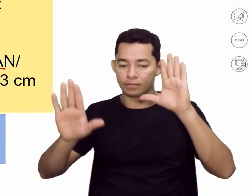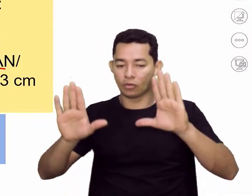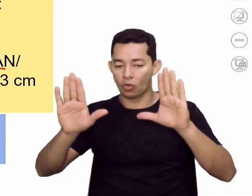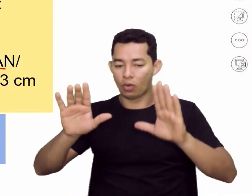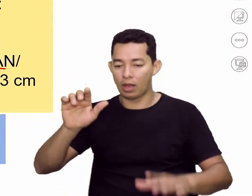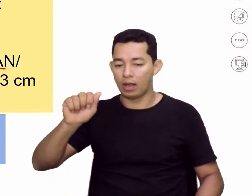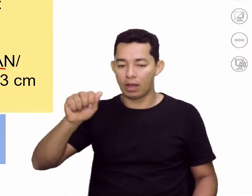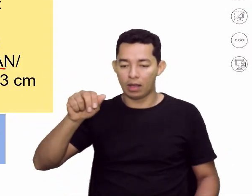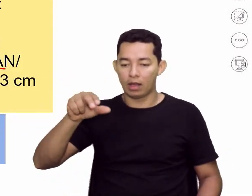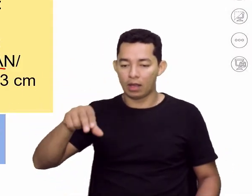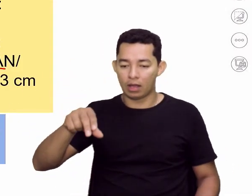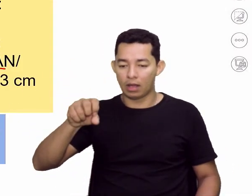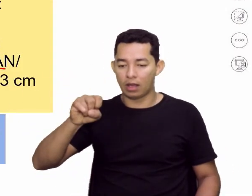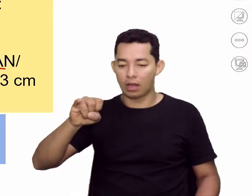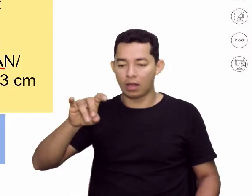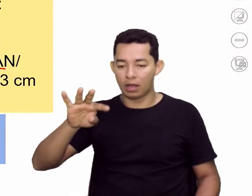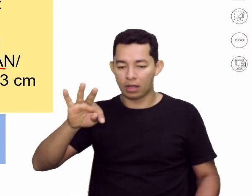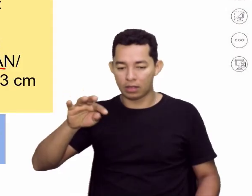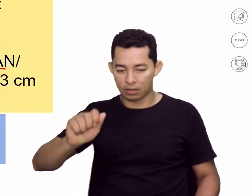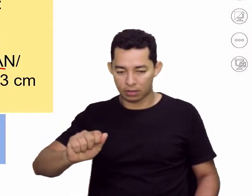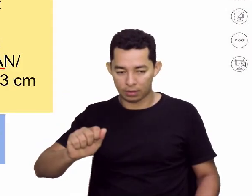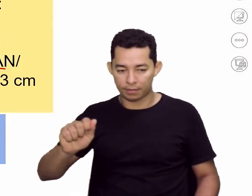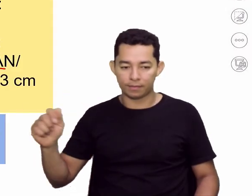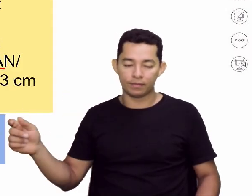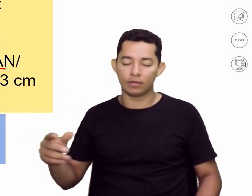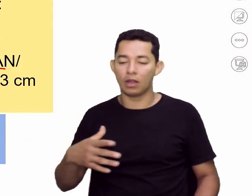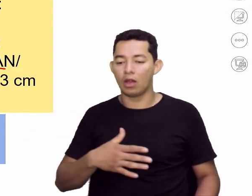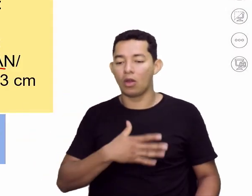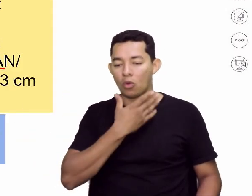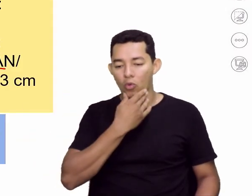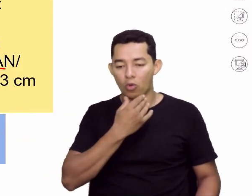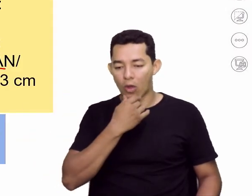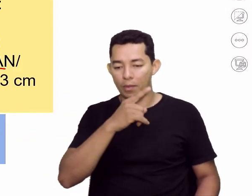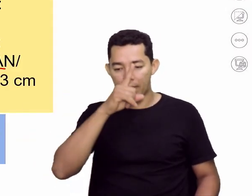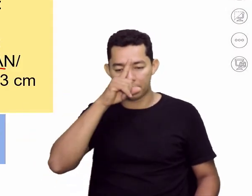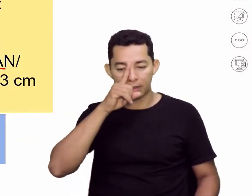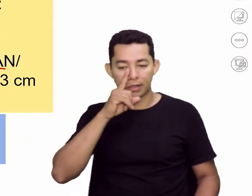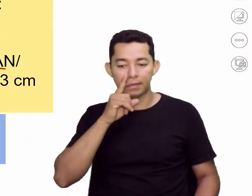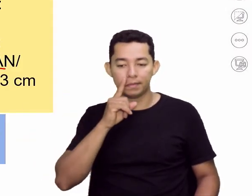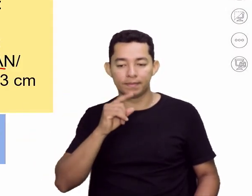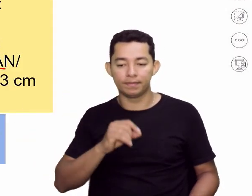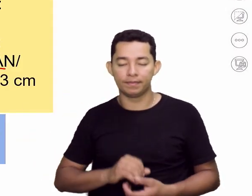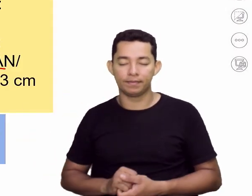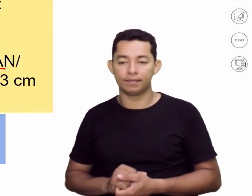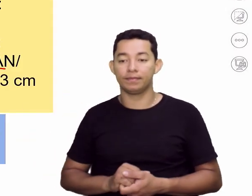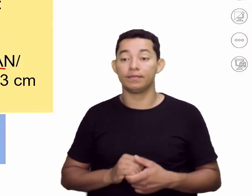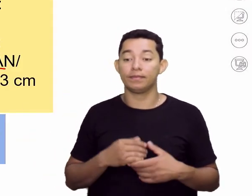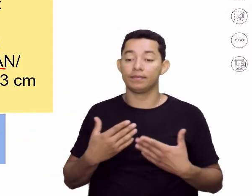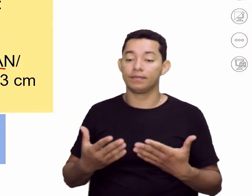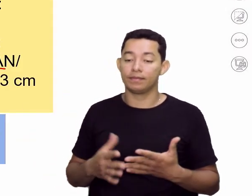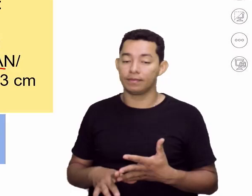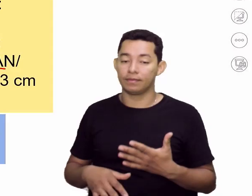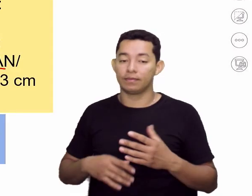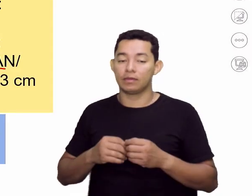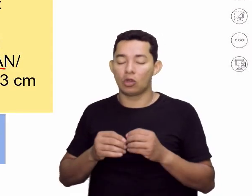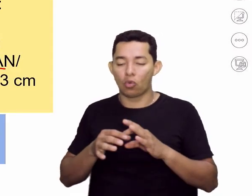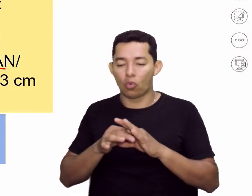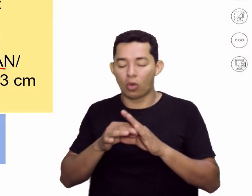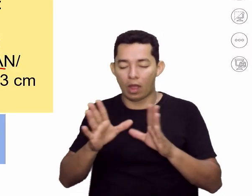Homem Amarelo, nós vamos falar ainda muito sobre ele. É um desdobramento do expressionismo no